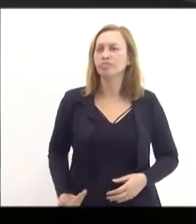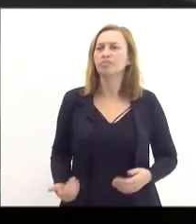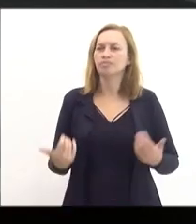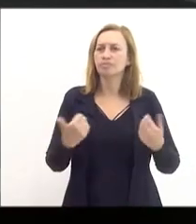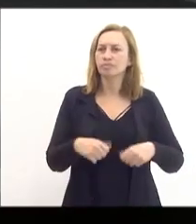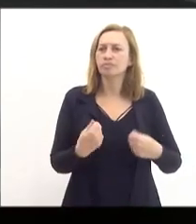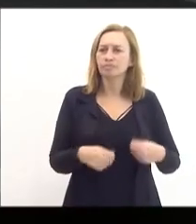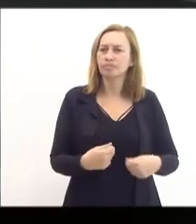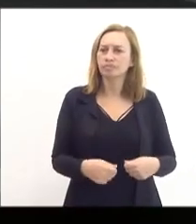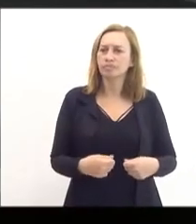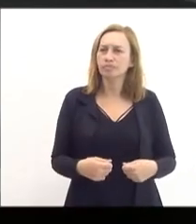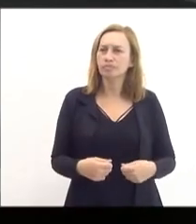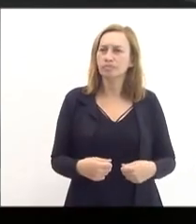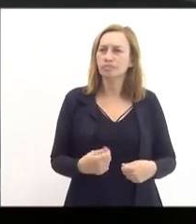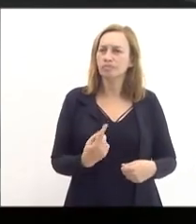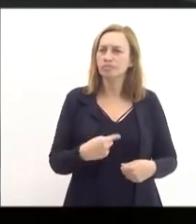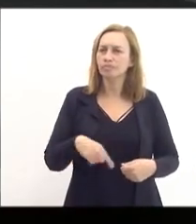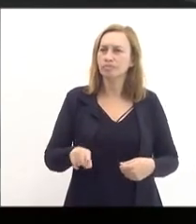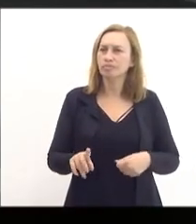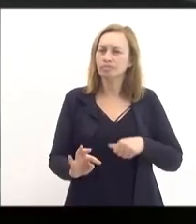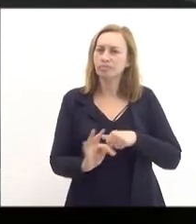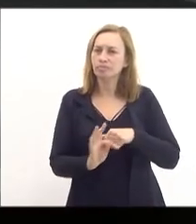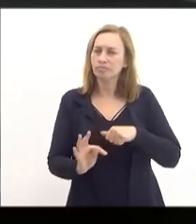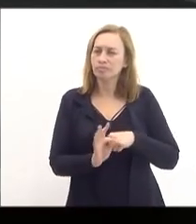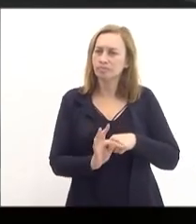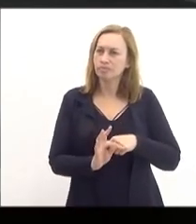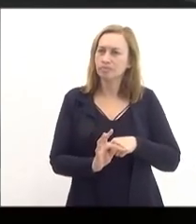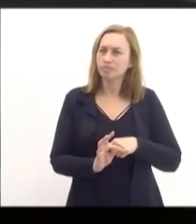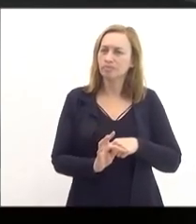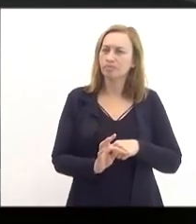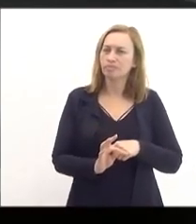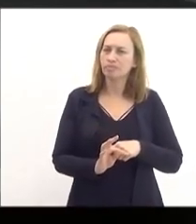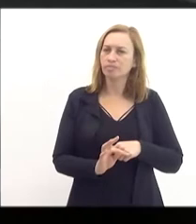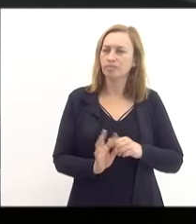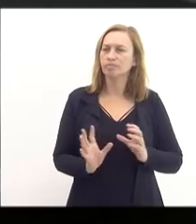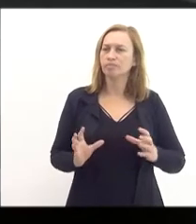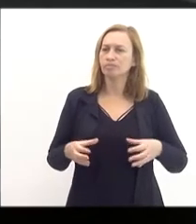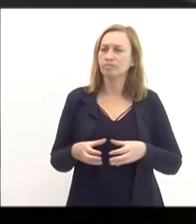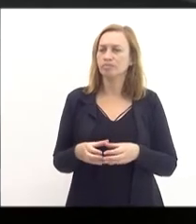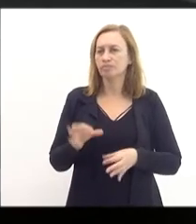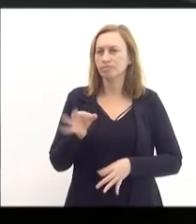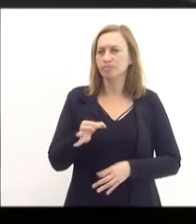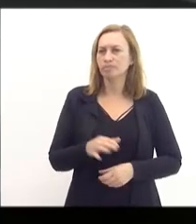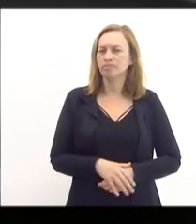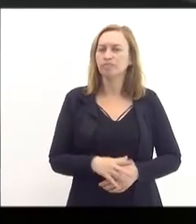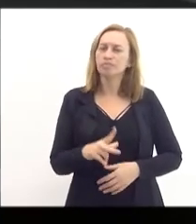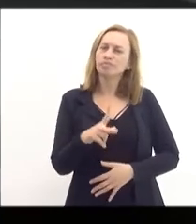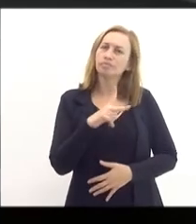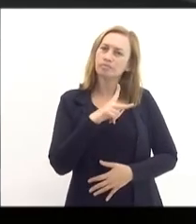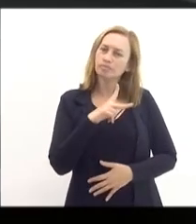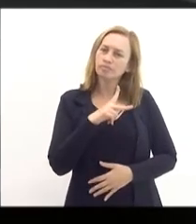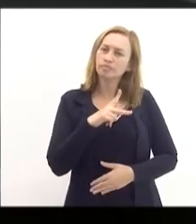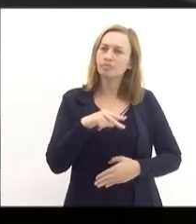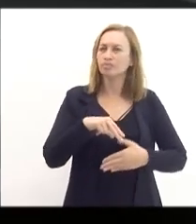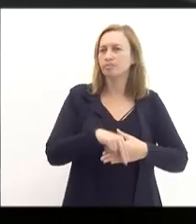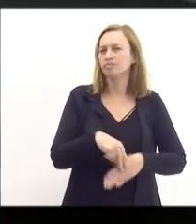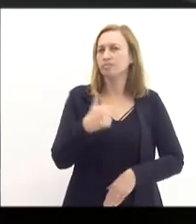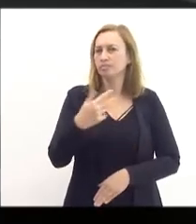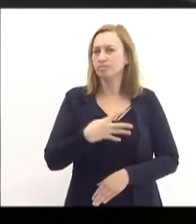deveriam passar por um colegiado técnico específico. Né? Então, assim, no próprio inciso